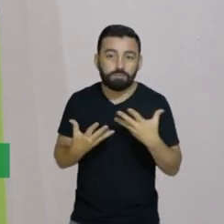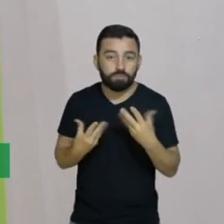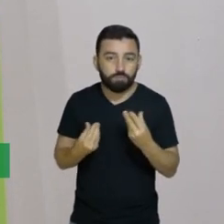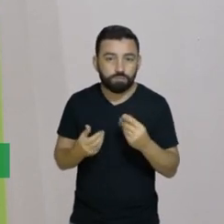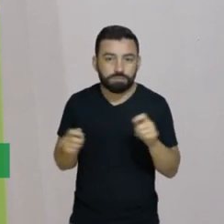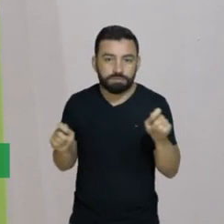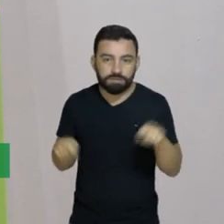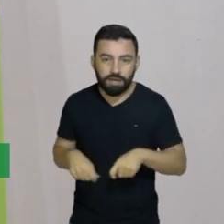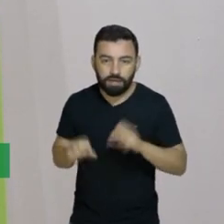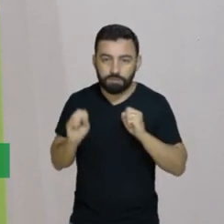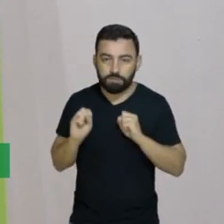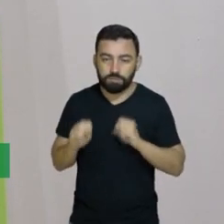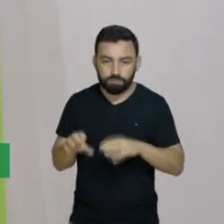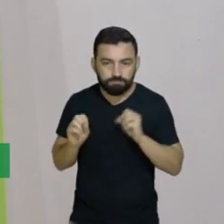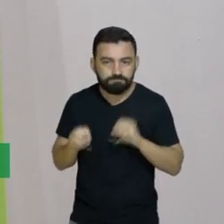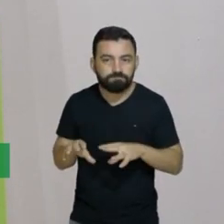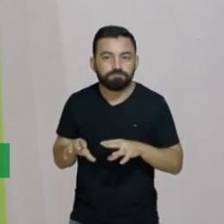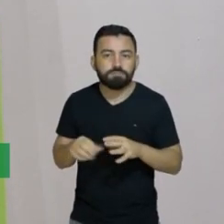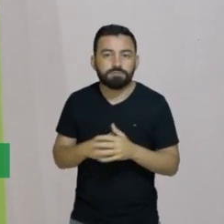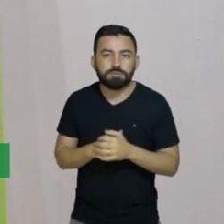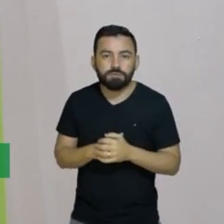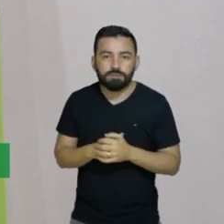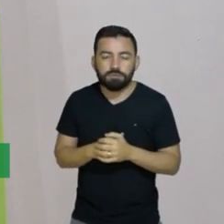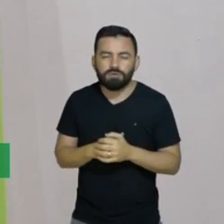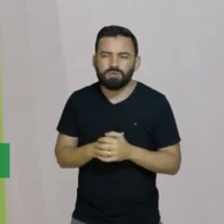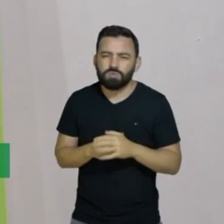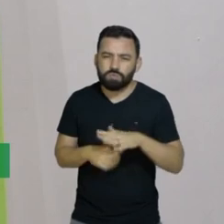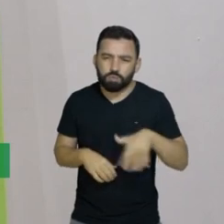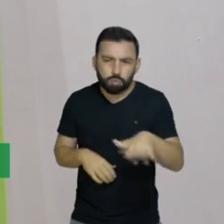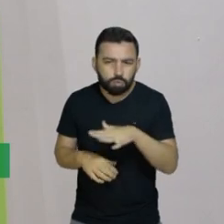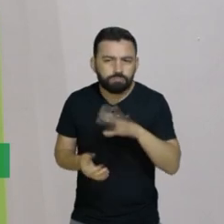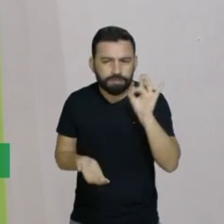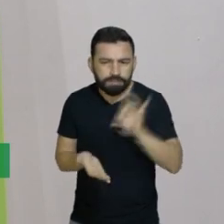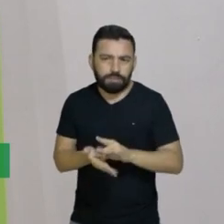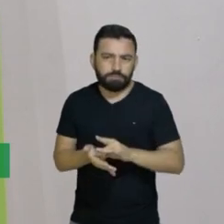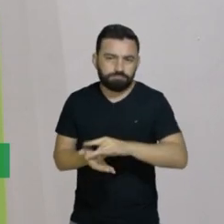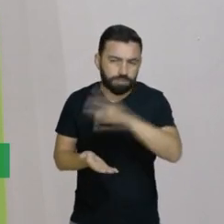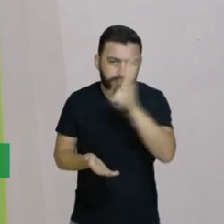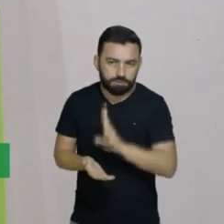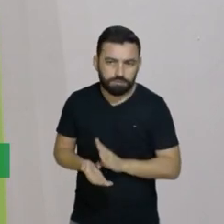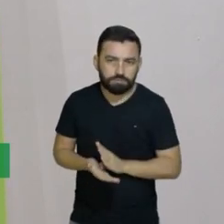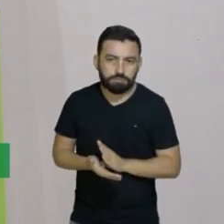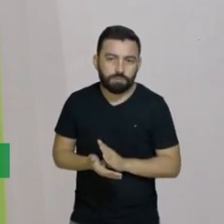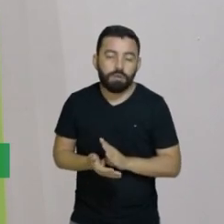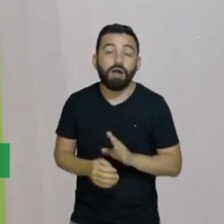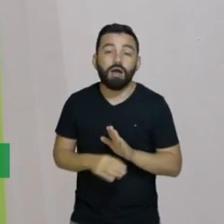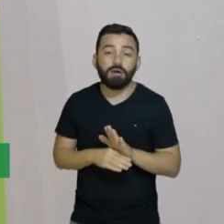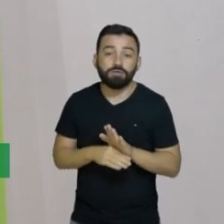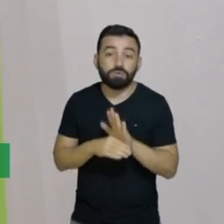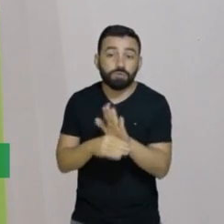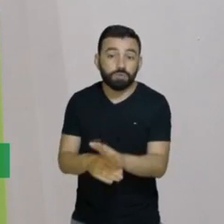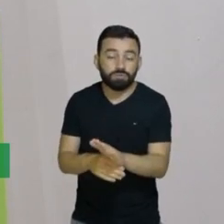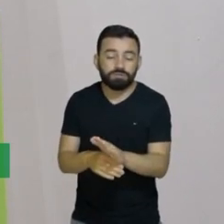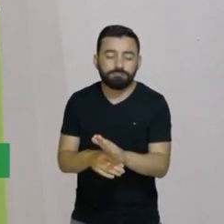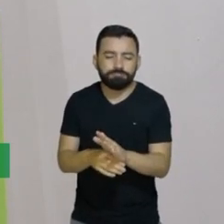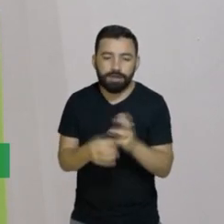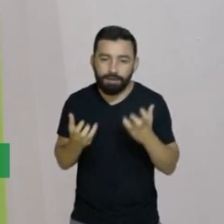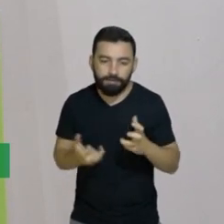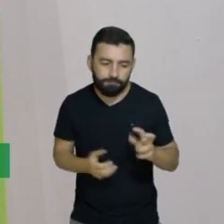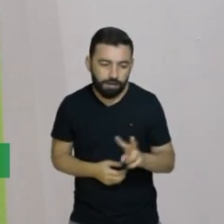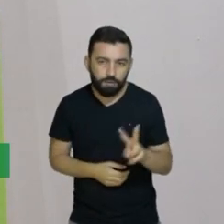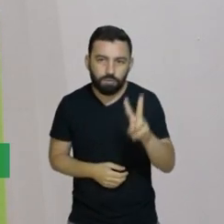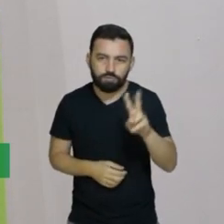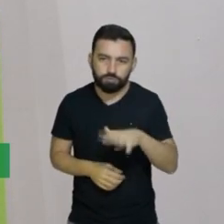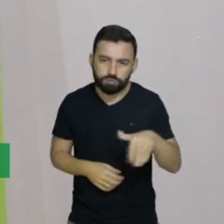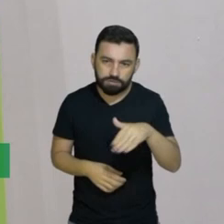uma educação, uma pátria educadora de verdade, uma pátria que preza os valores da sua